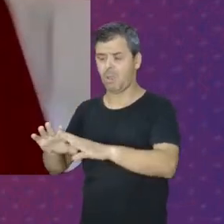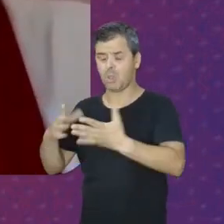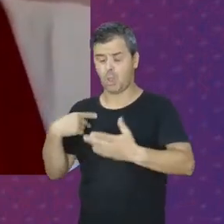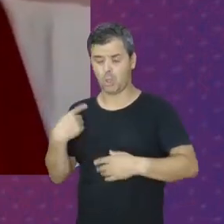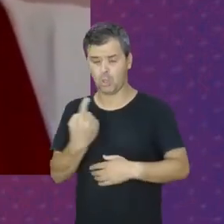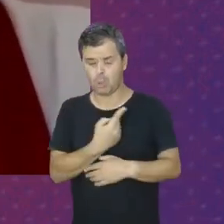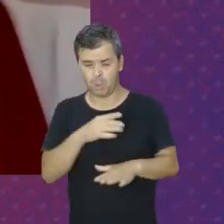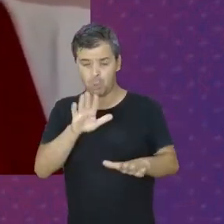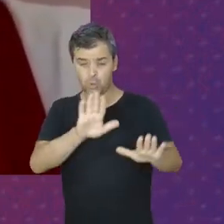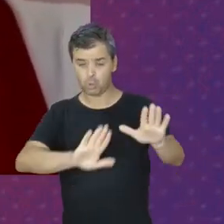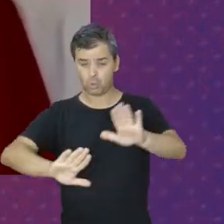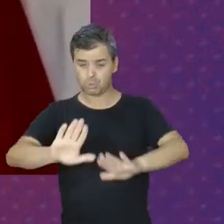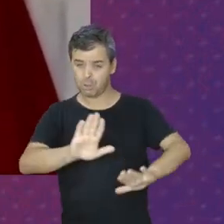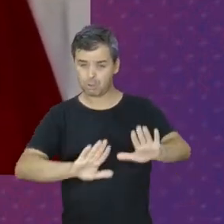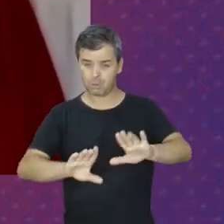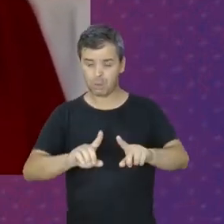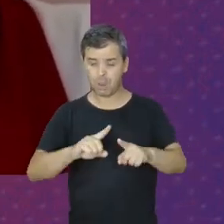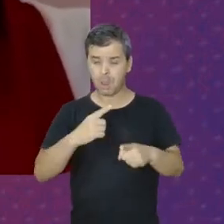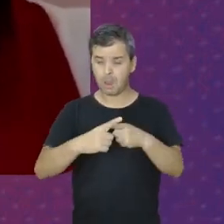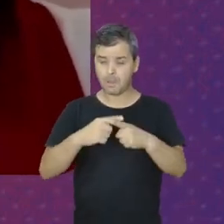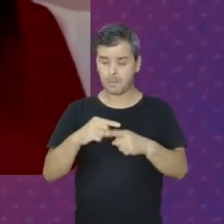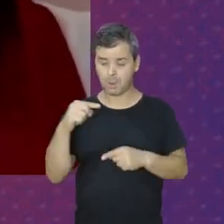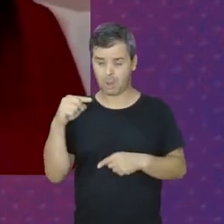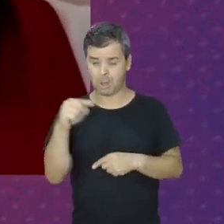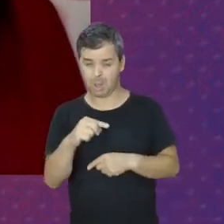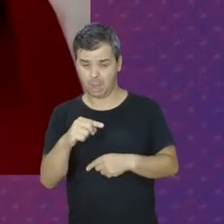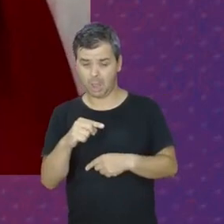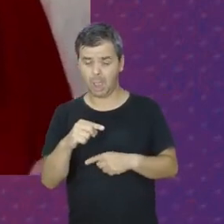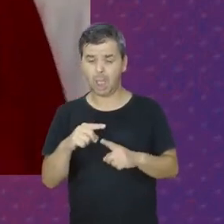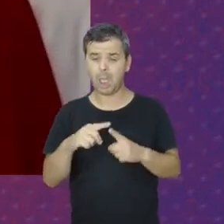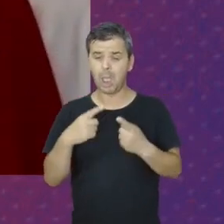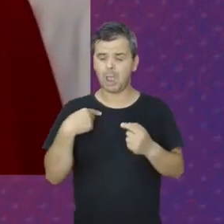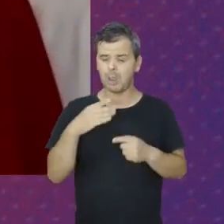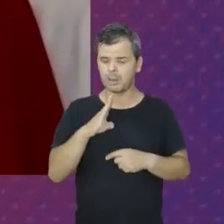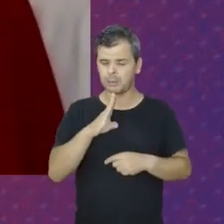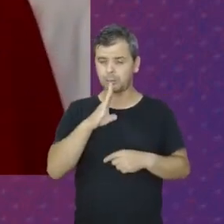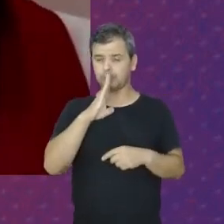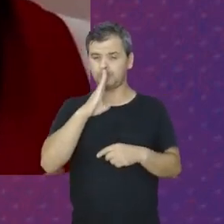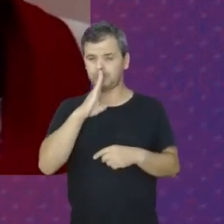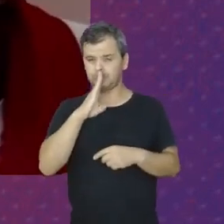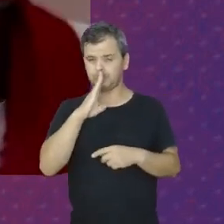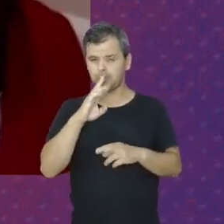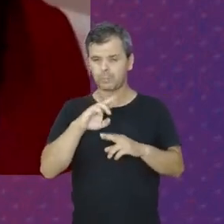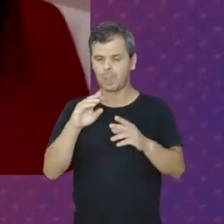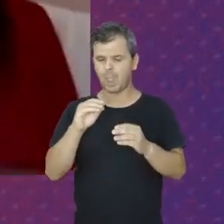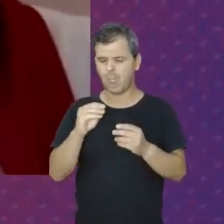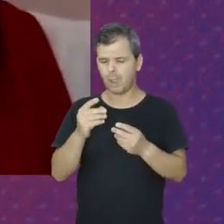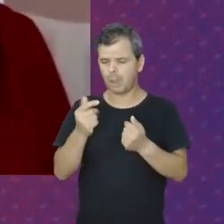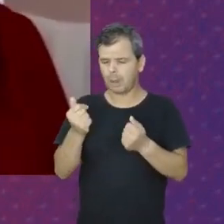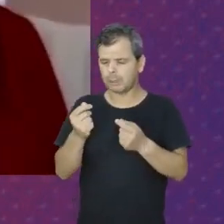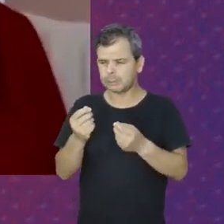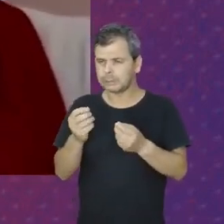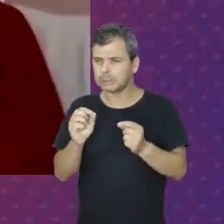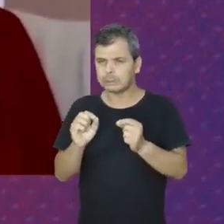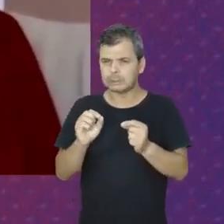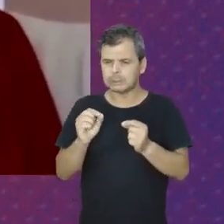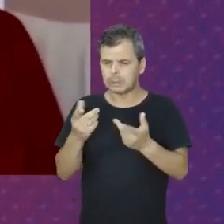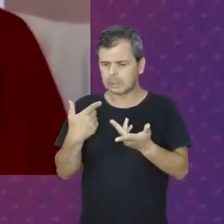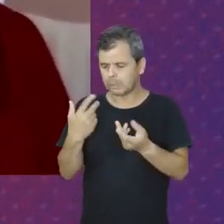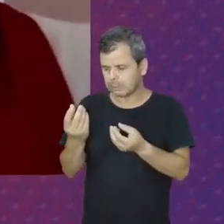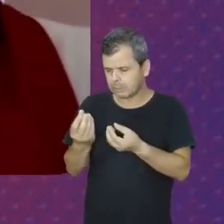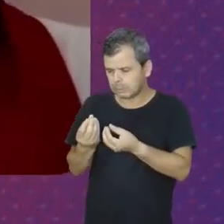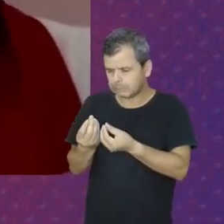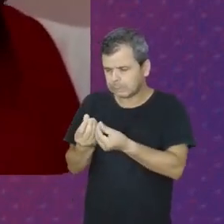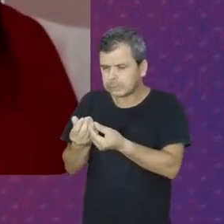precisamos ter cuidado com isso, porque esse silenciamento, essa forma tão